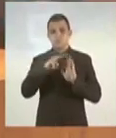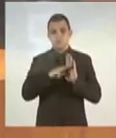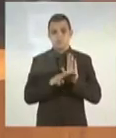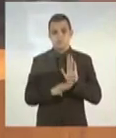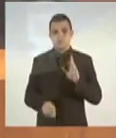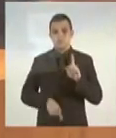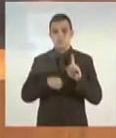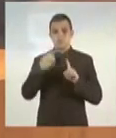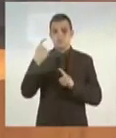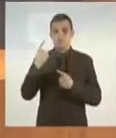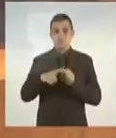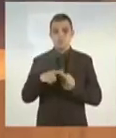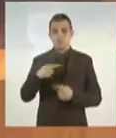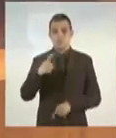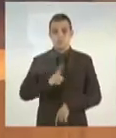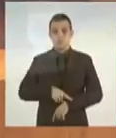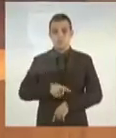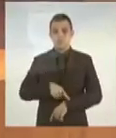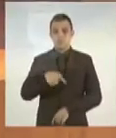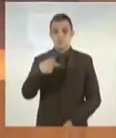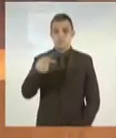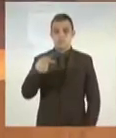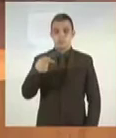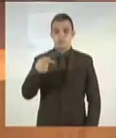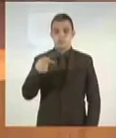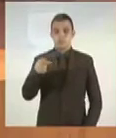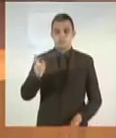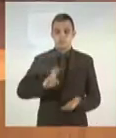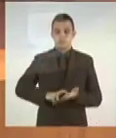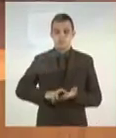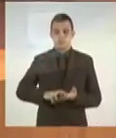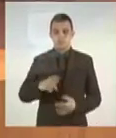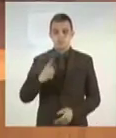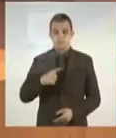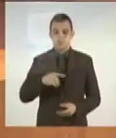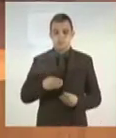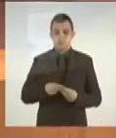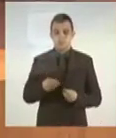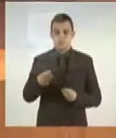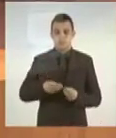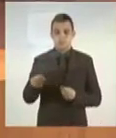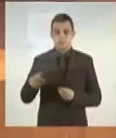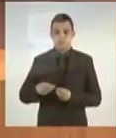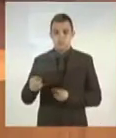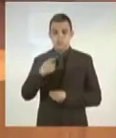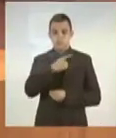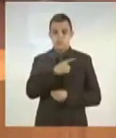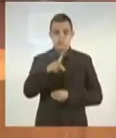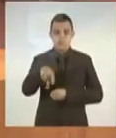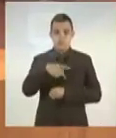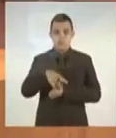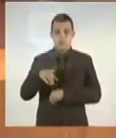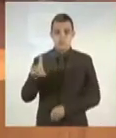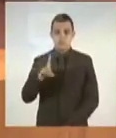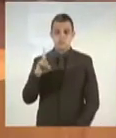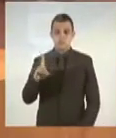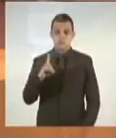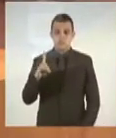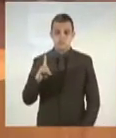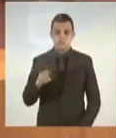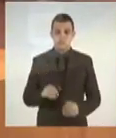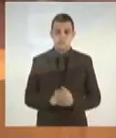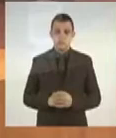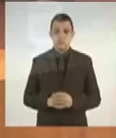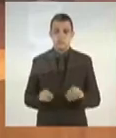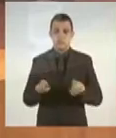às 7 horas da manhã, haverá panfletagem na Praça Deodoro, com concentração em frente